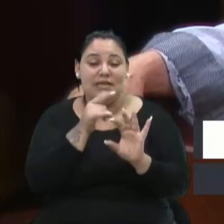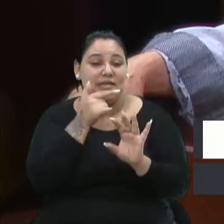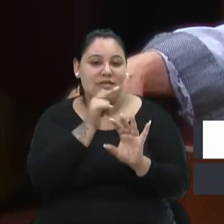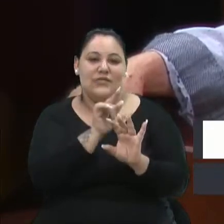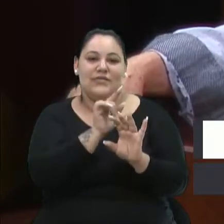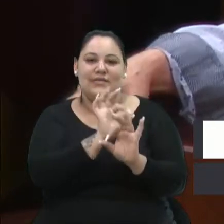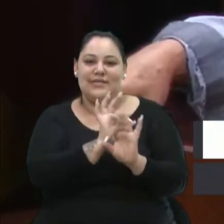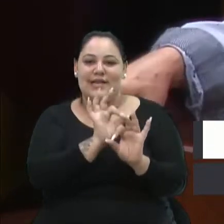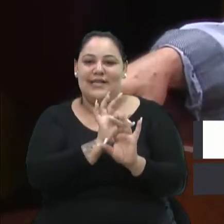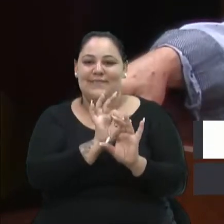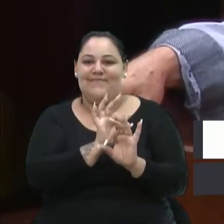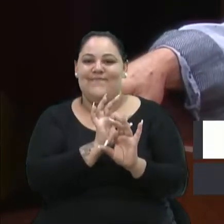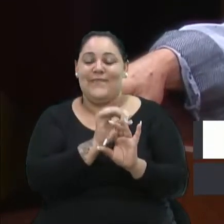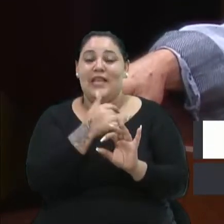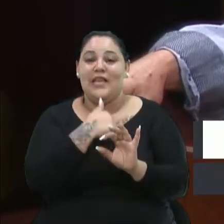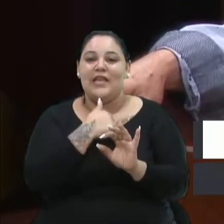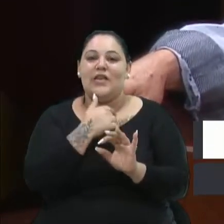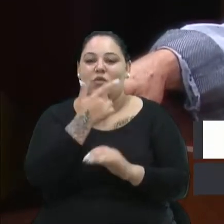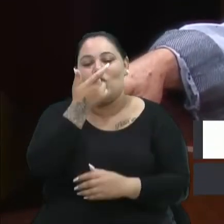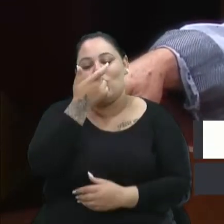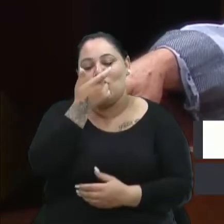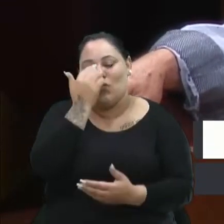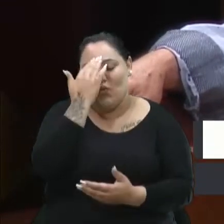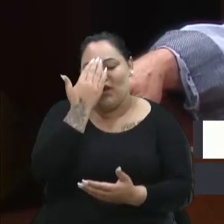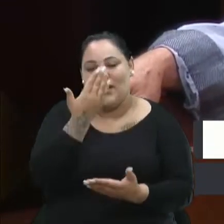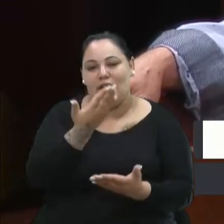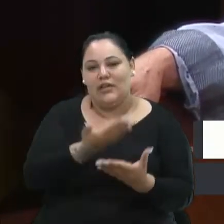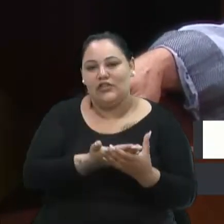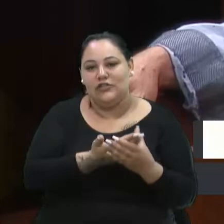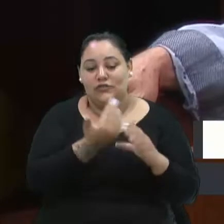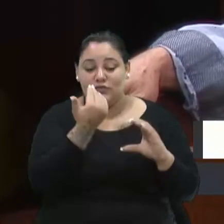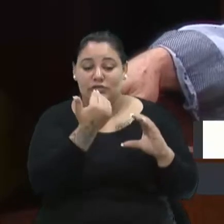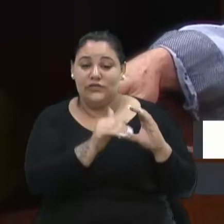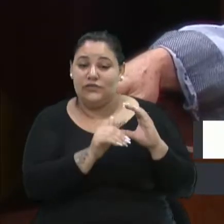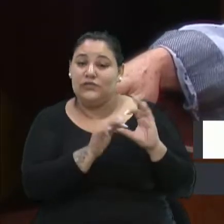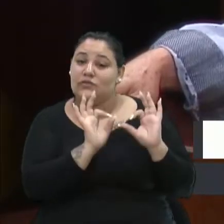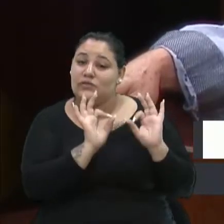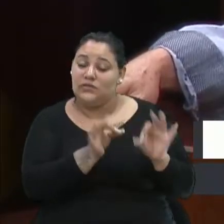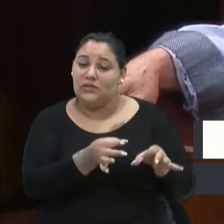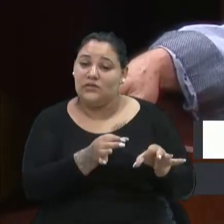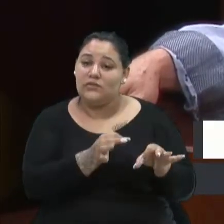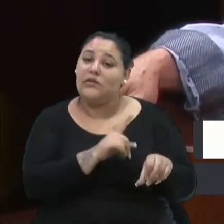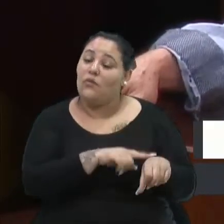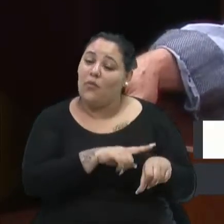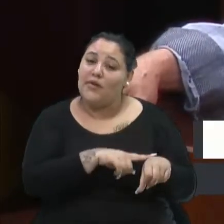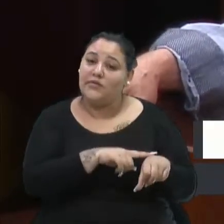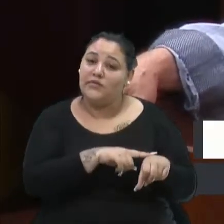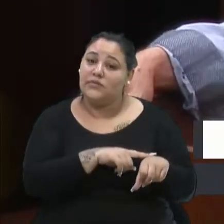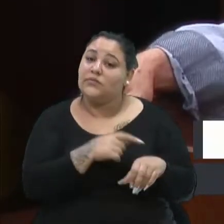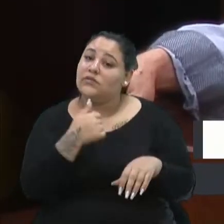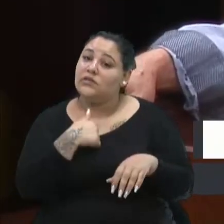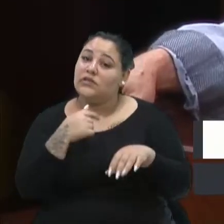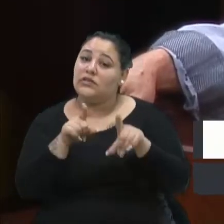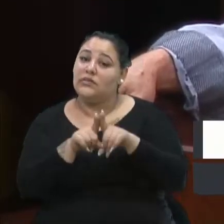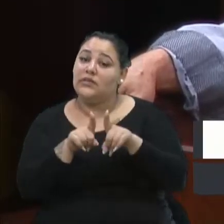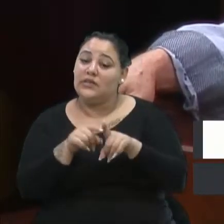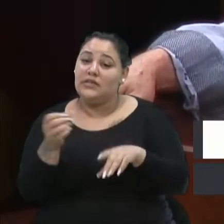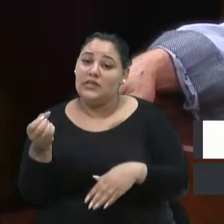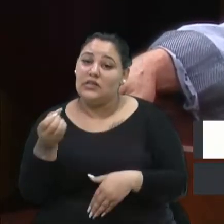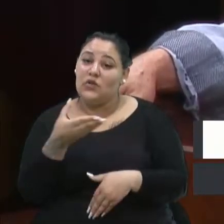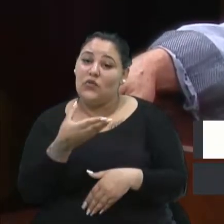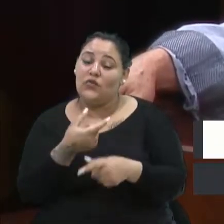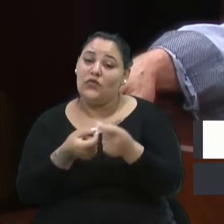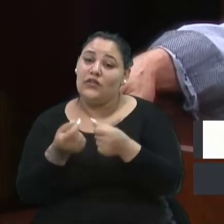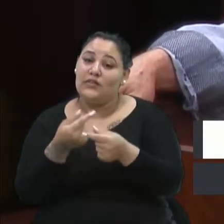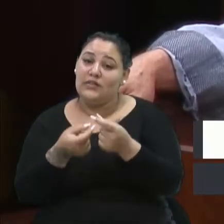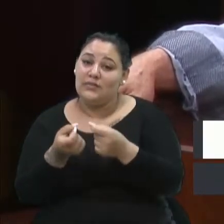acredito que sim, que foi um encaminhamento correto naquele momento, Inclusive, esse novo financiamento